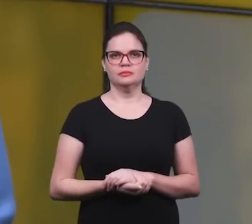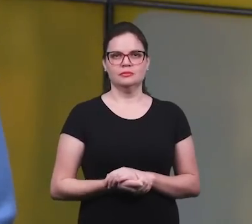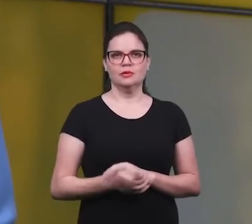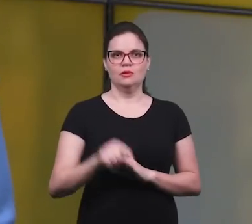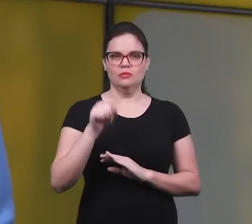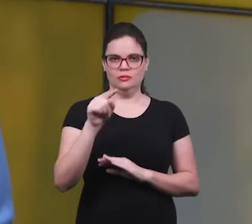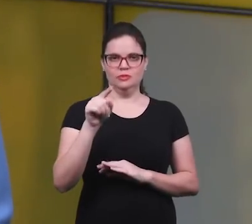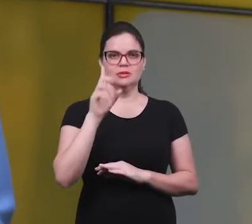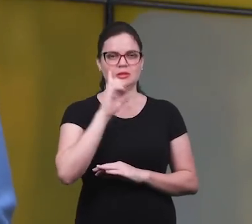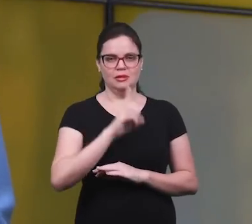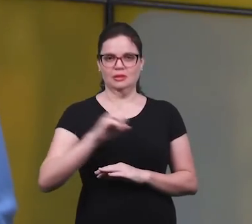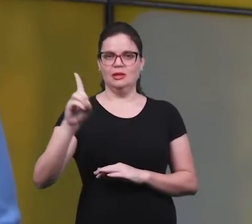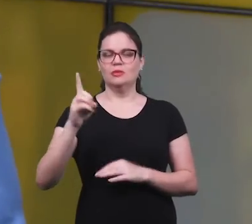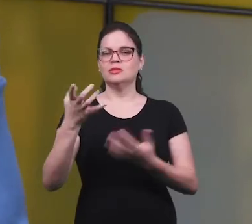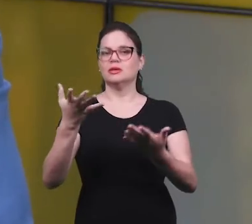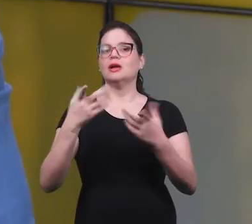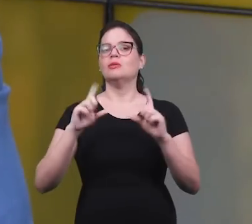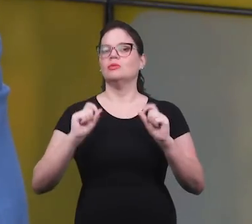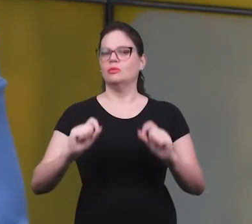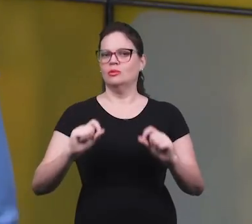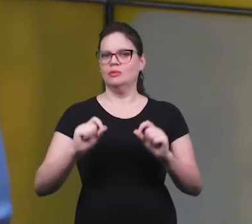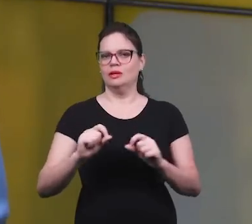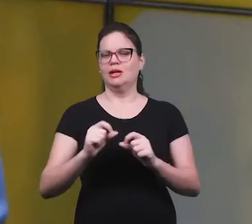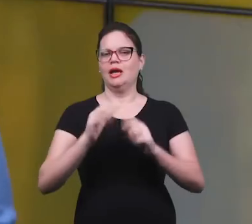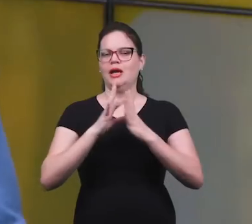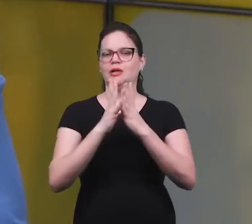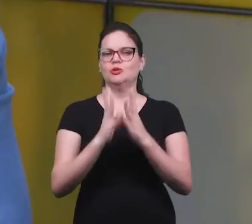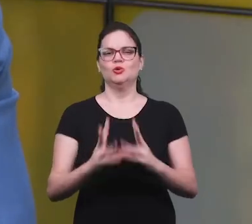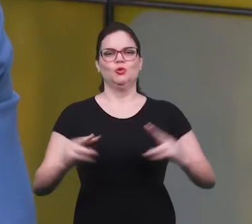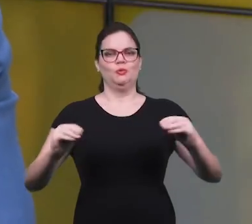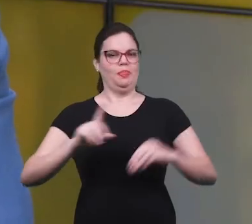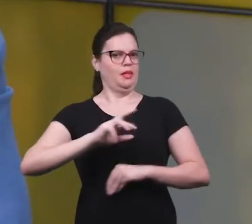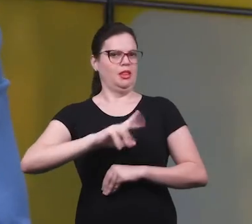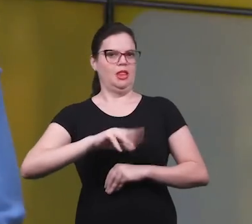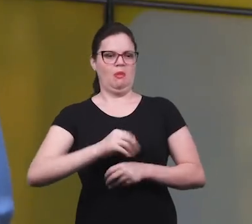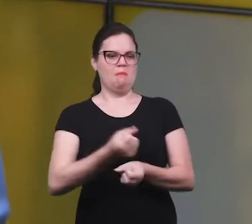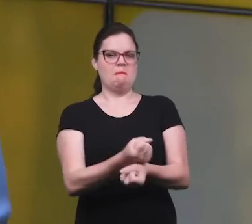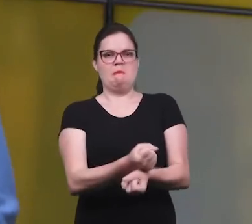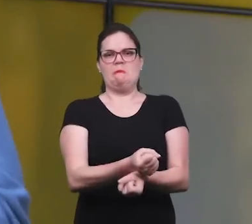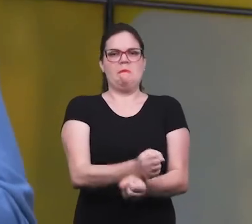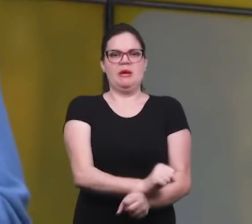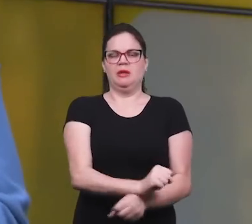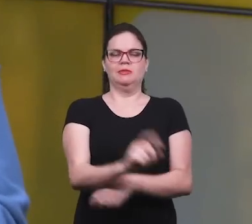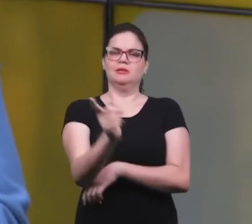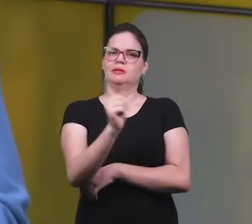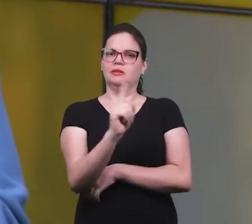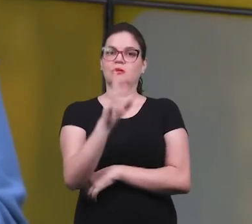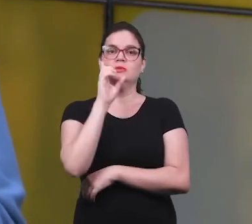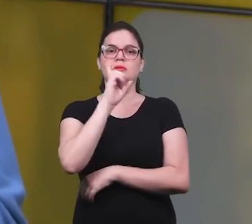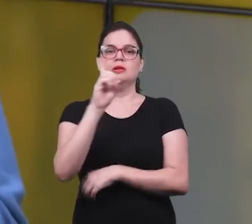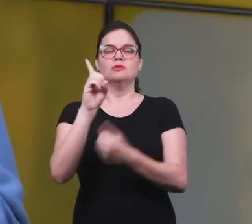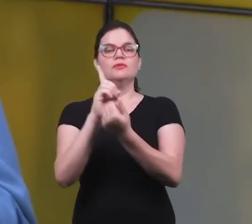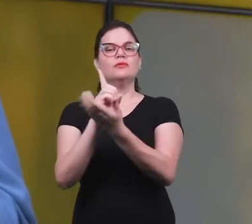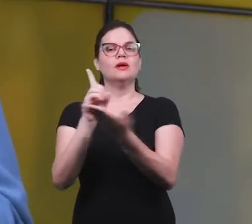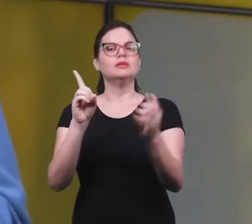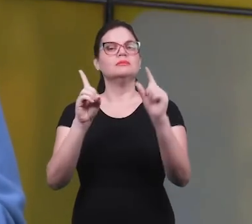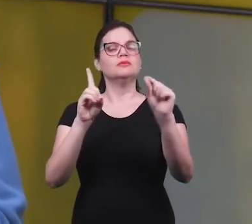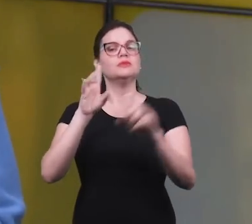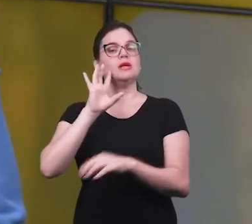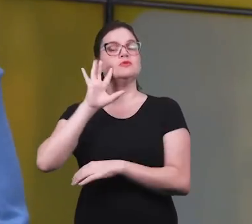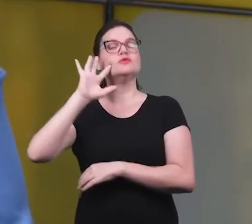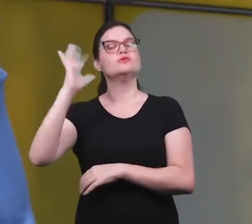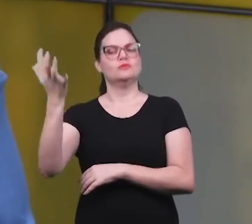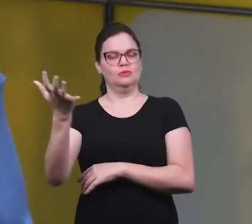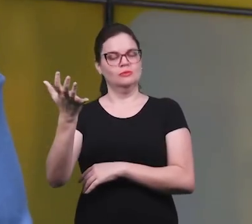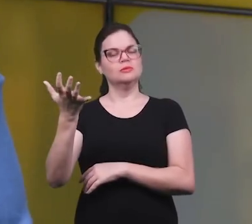que Deus tem para você é cura. Deus não tem uma prisão. Glória a Deus. Deus não Muito tem uma bom. doença. Deus Glória a tem Deus. talvez uma solução nessa